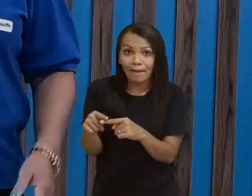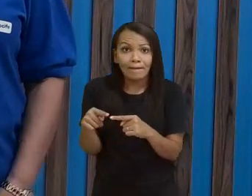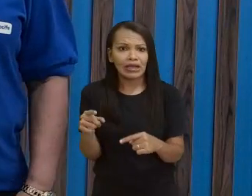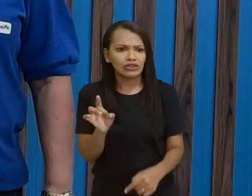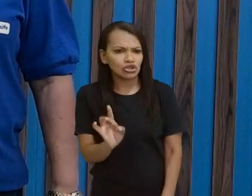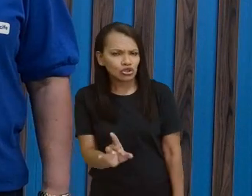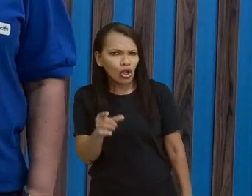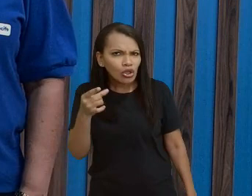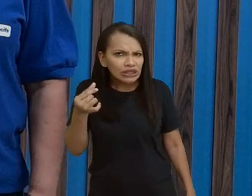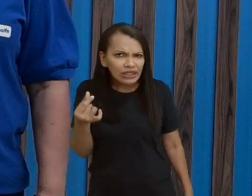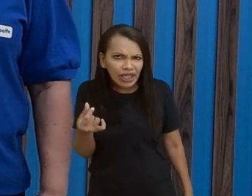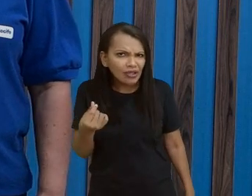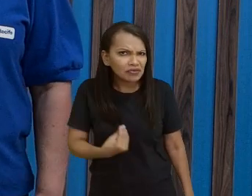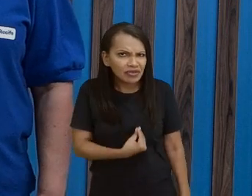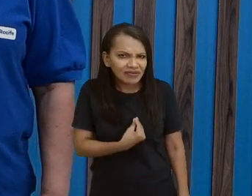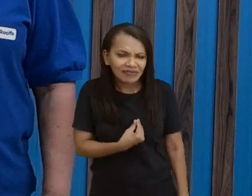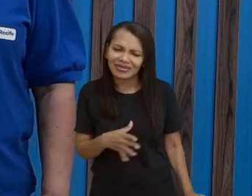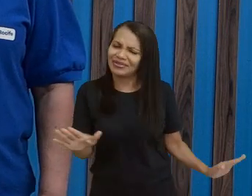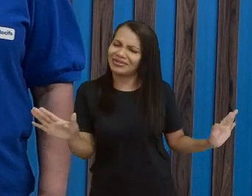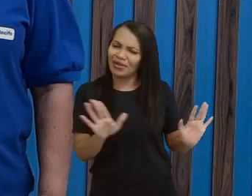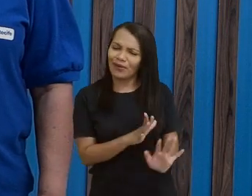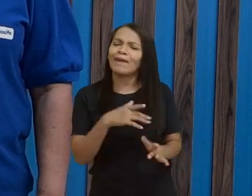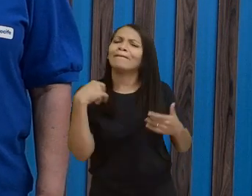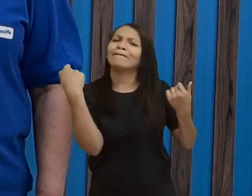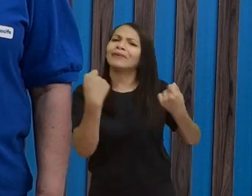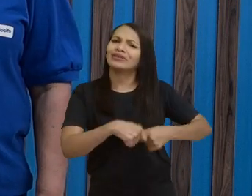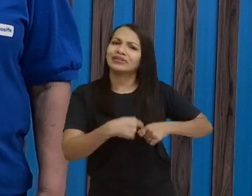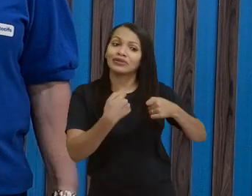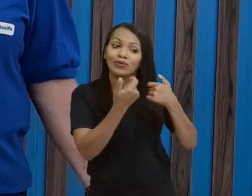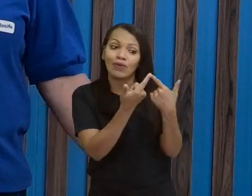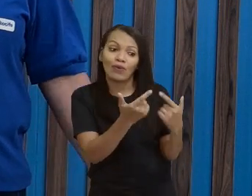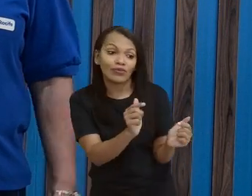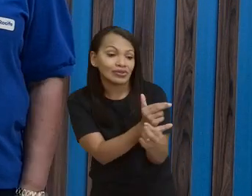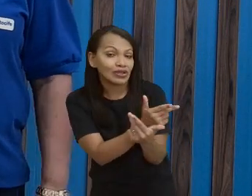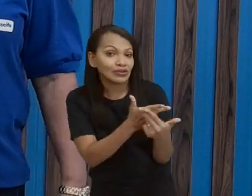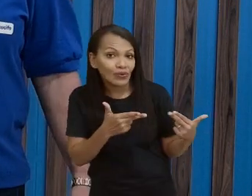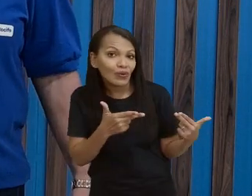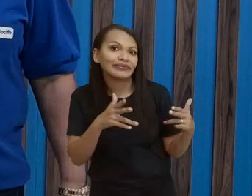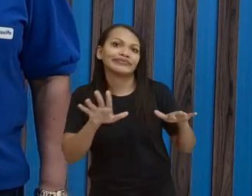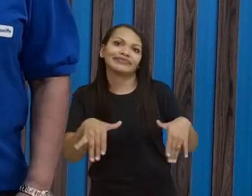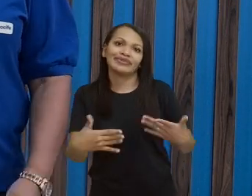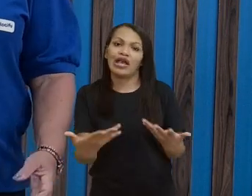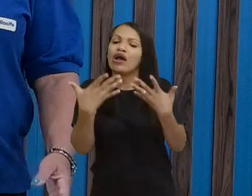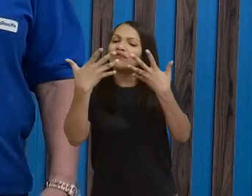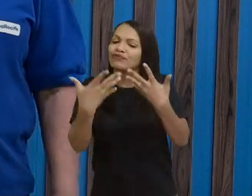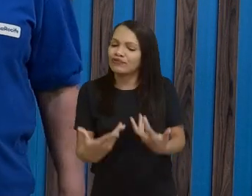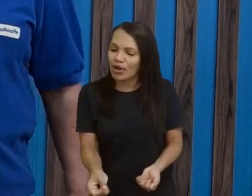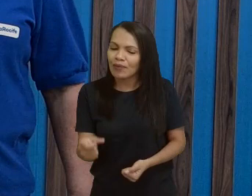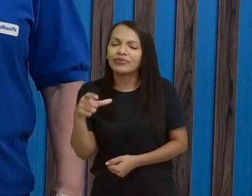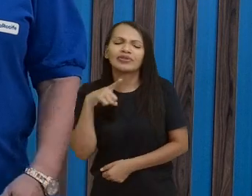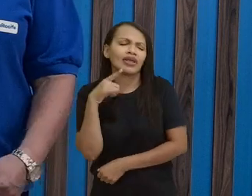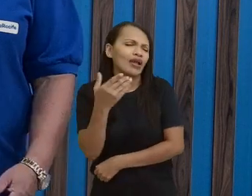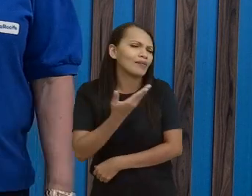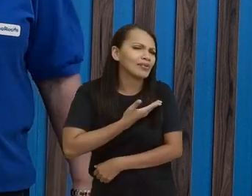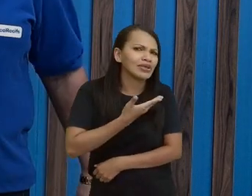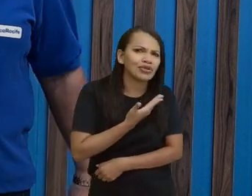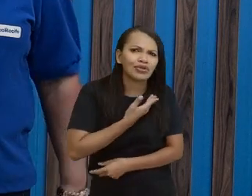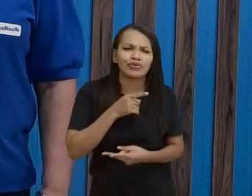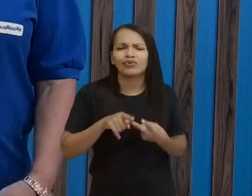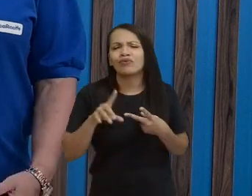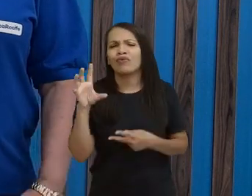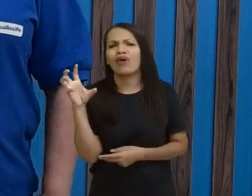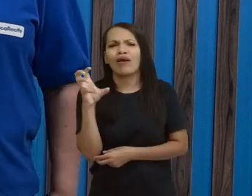não é só de dinheiro que se vive, gente. Então, vamos ter mais amizades, vamos ter mais